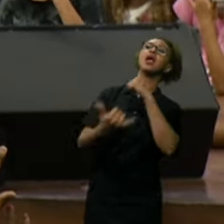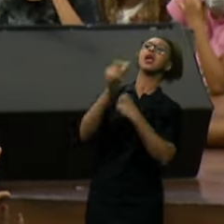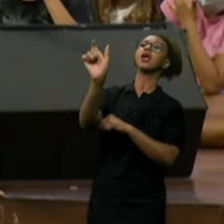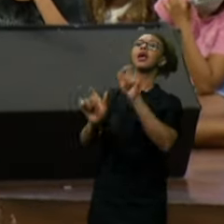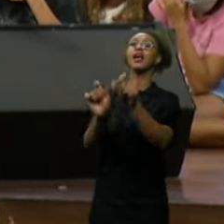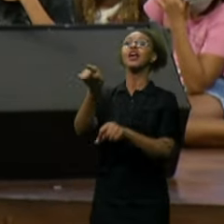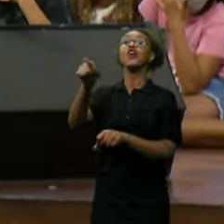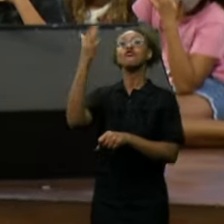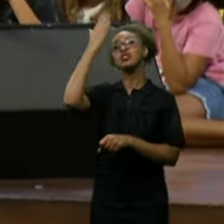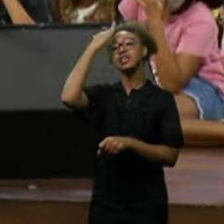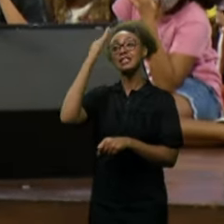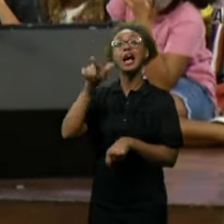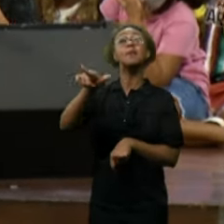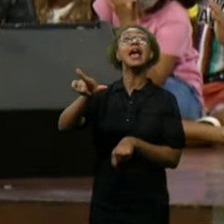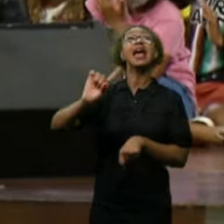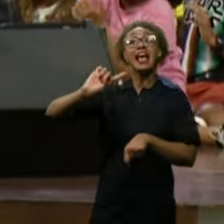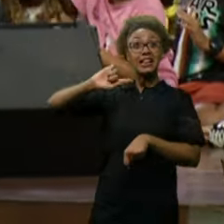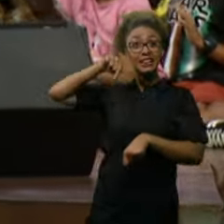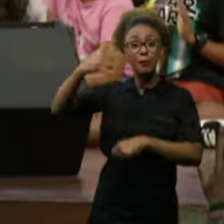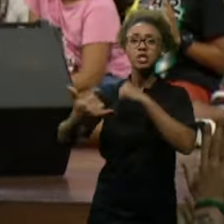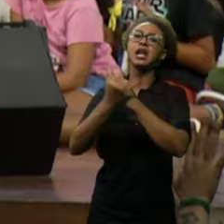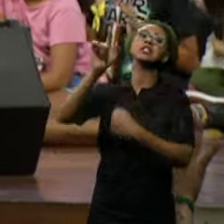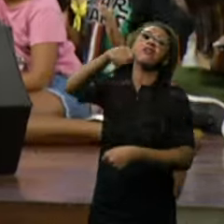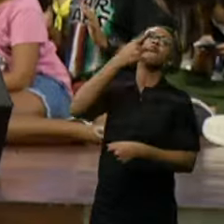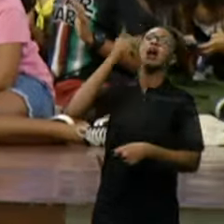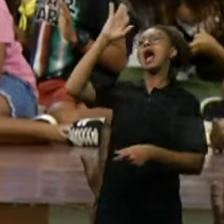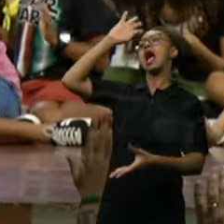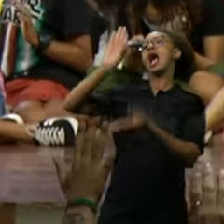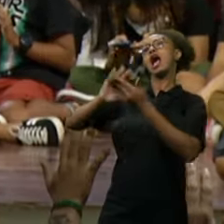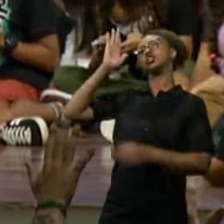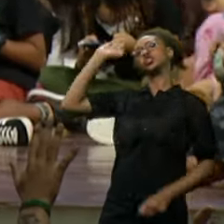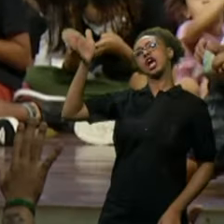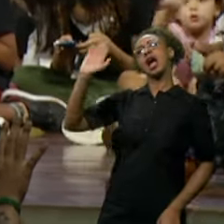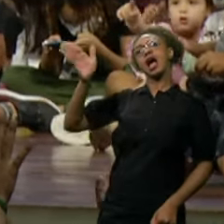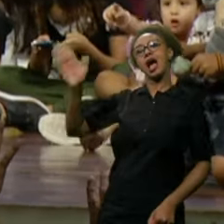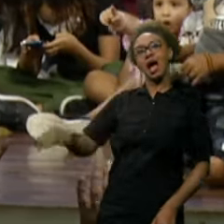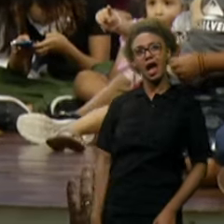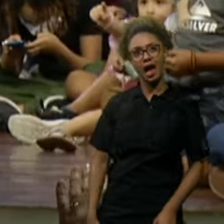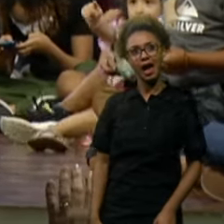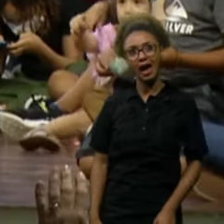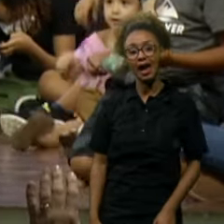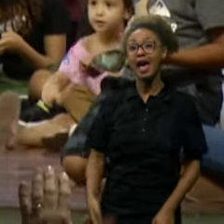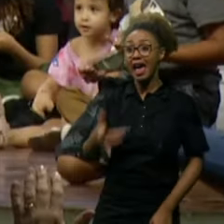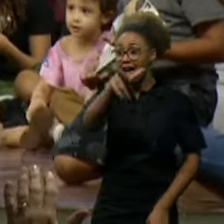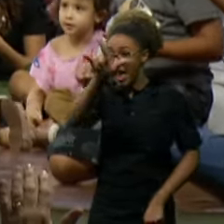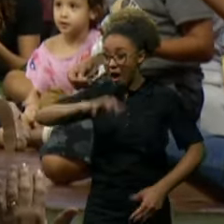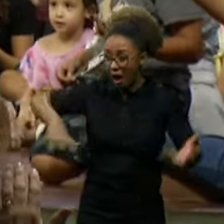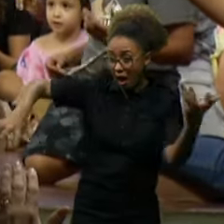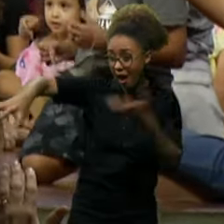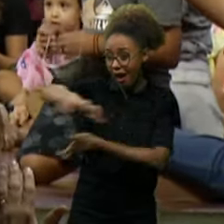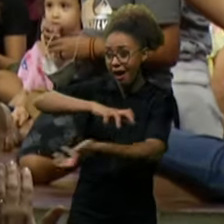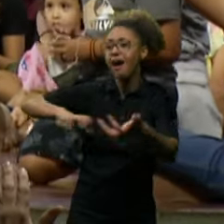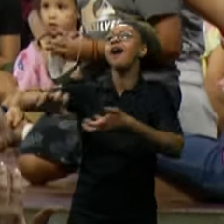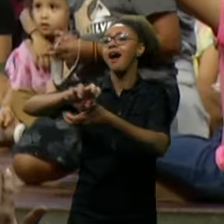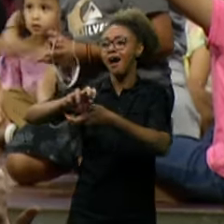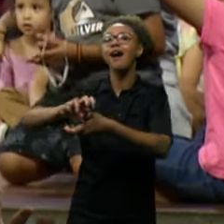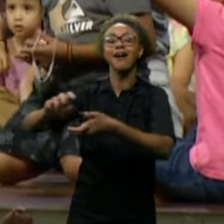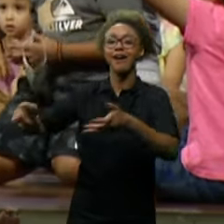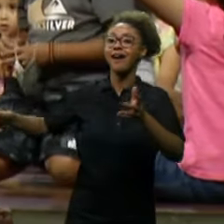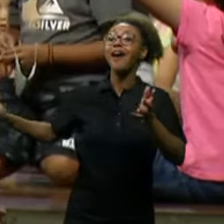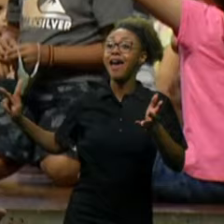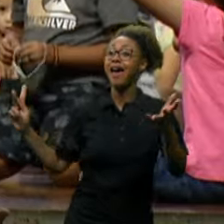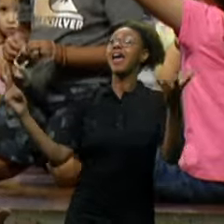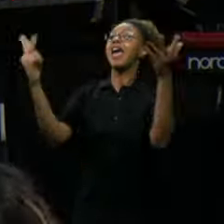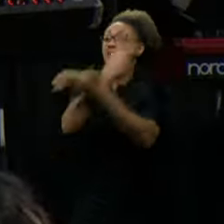antes dele te trair você vai saber quem vai se ver logo pode estar caberiam não estou